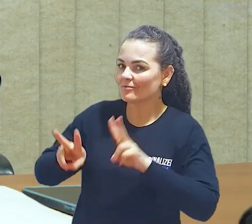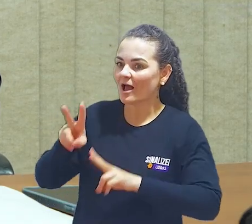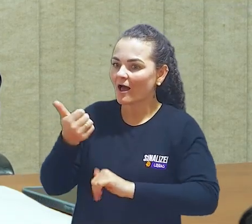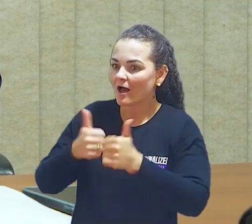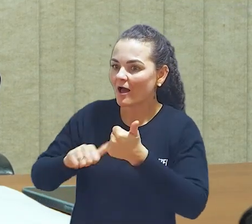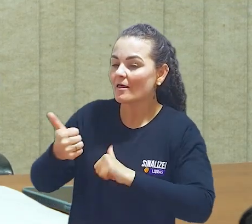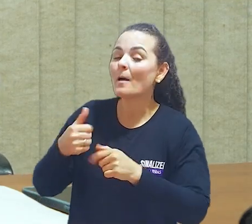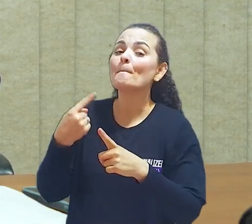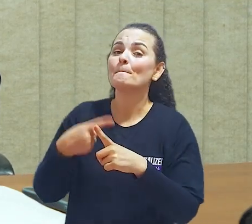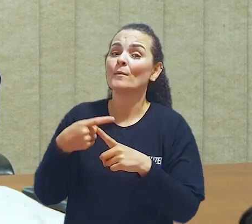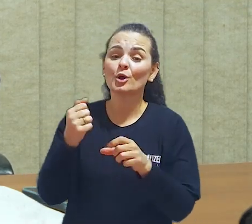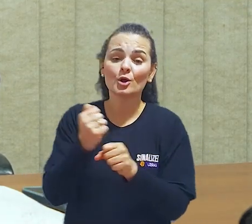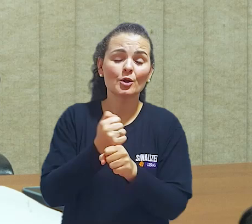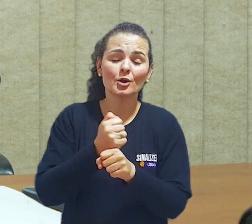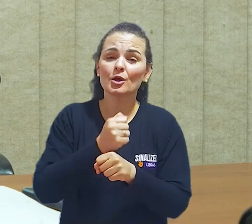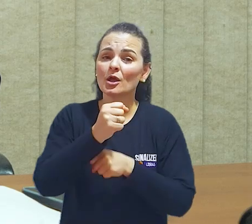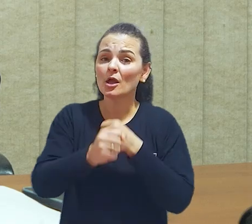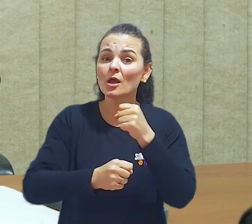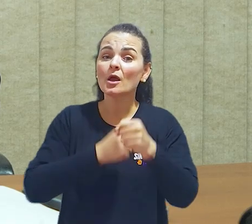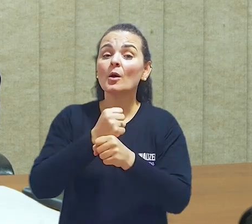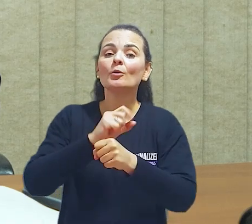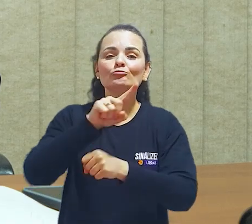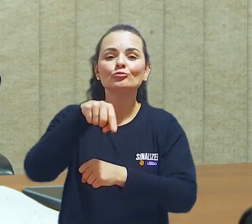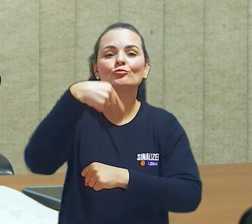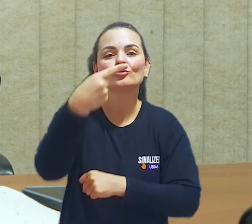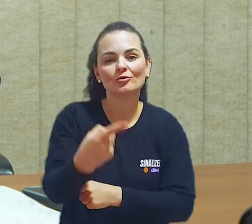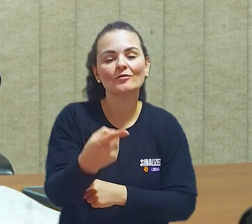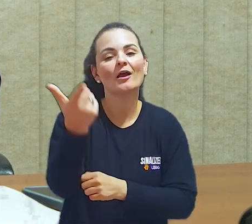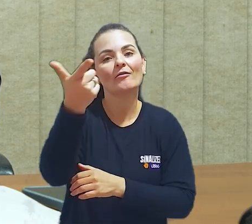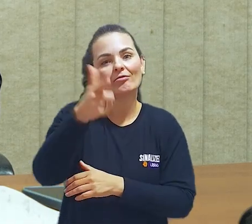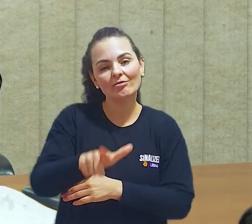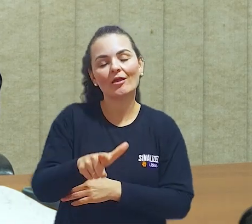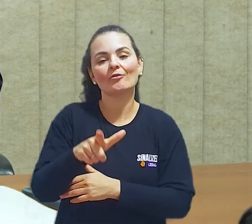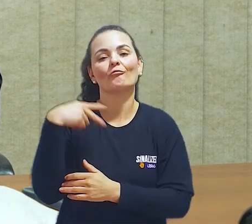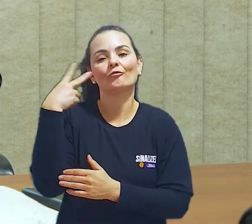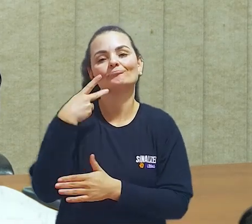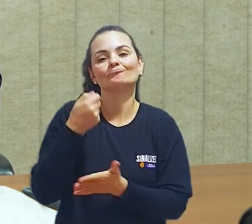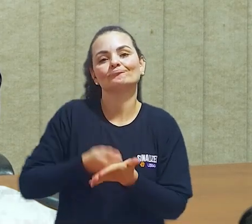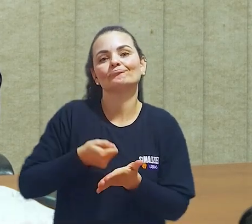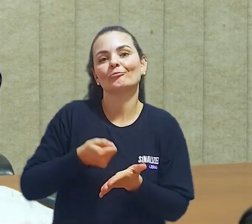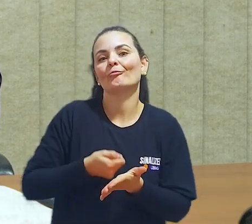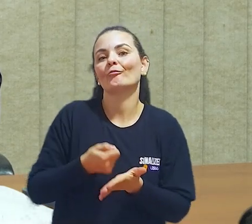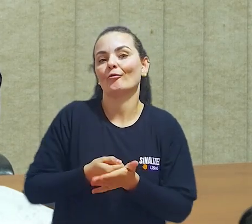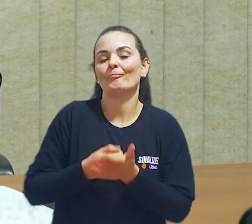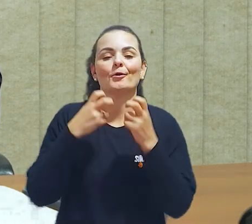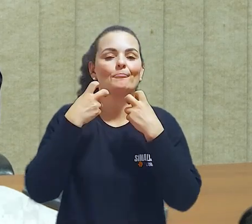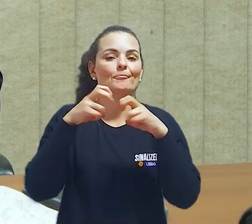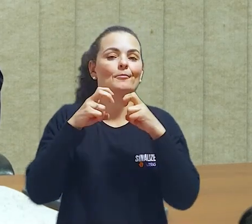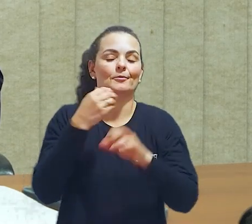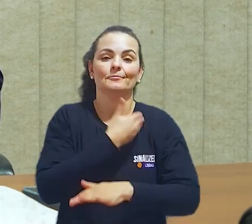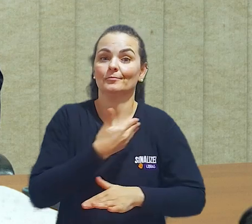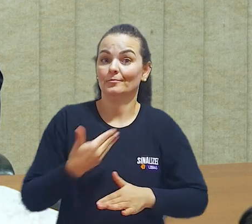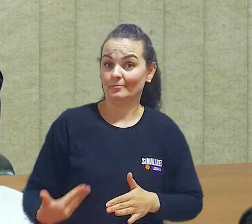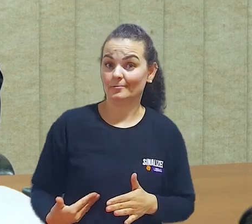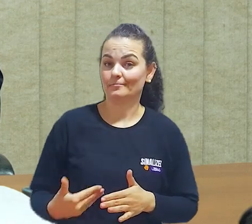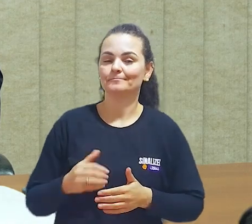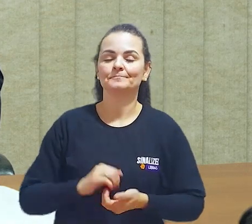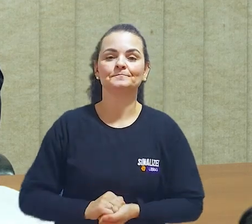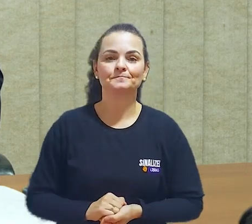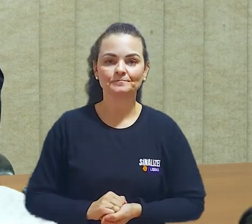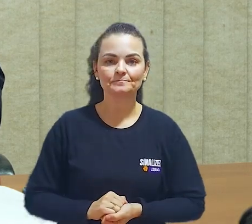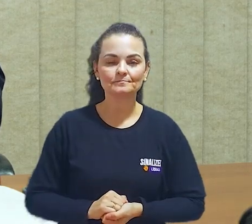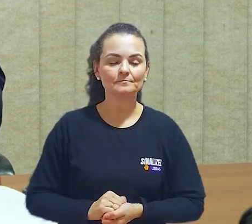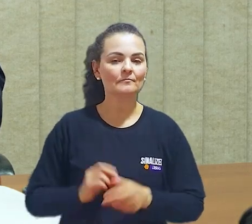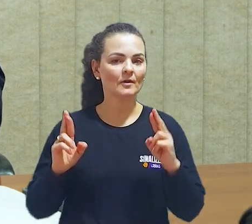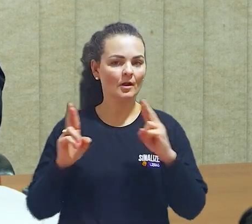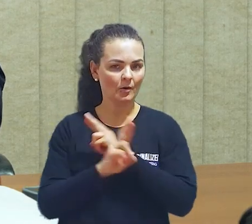que vem vai ser novamente uma cobrança dos vereadores pela baixa qualidade no transporte público. E com relação